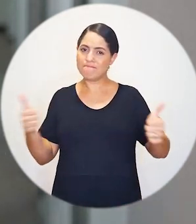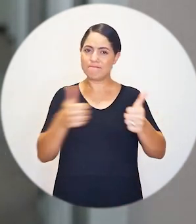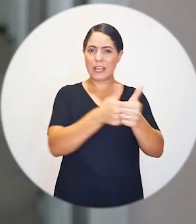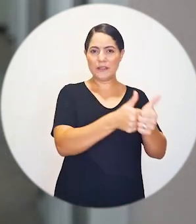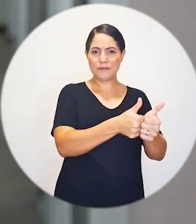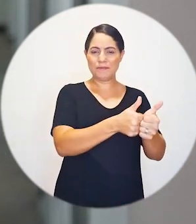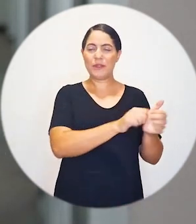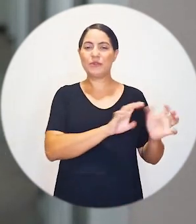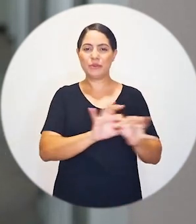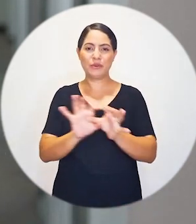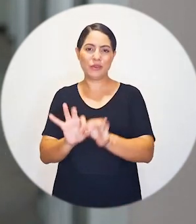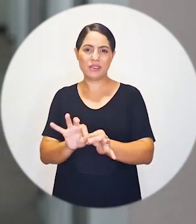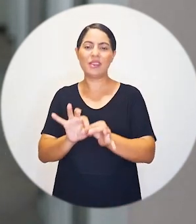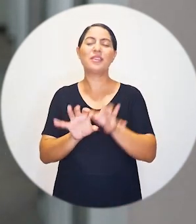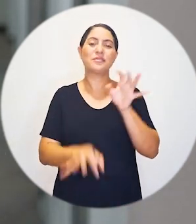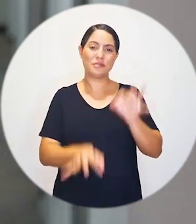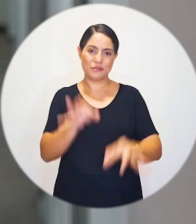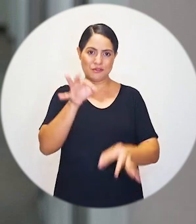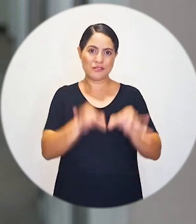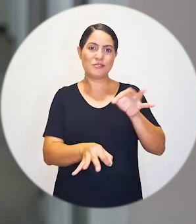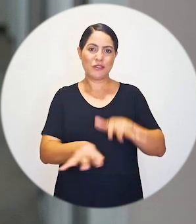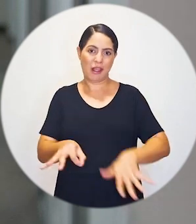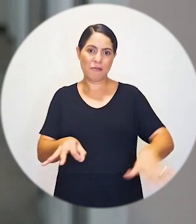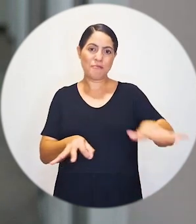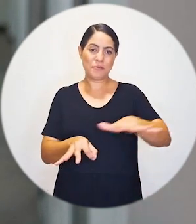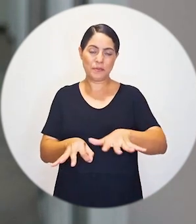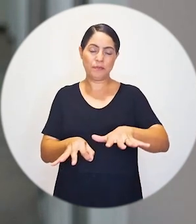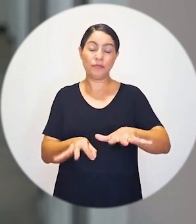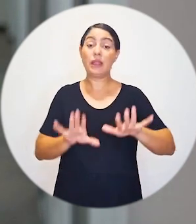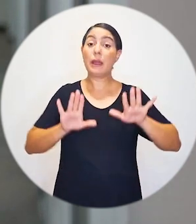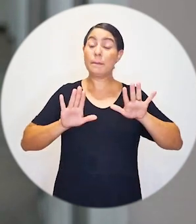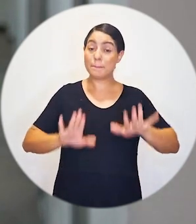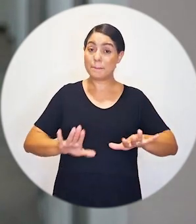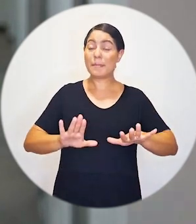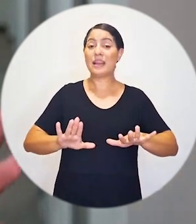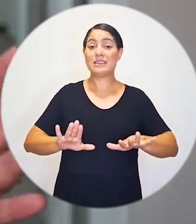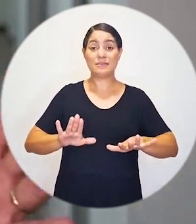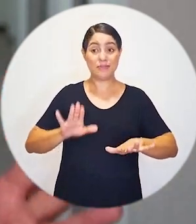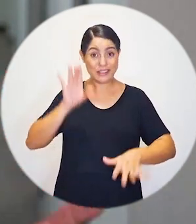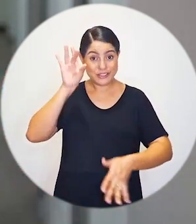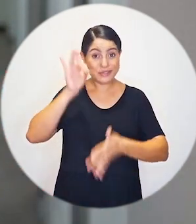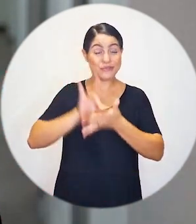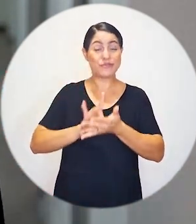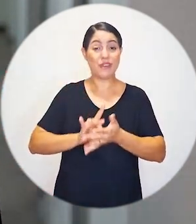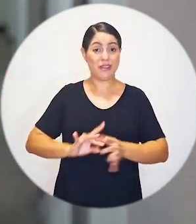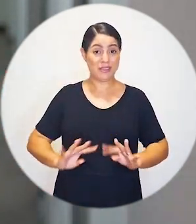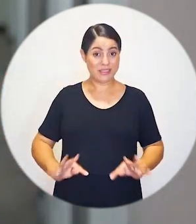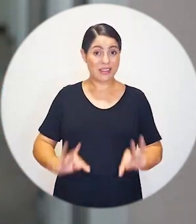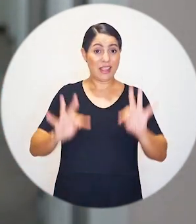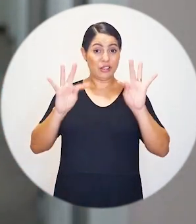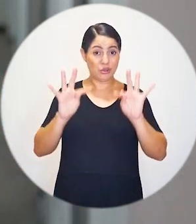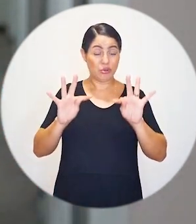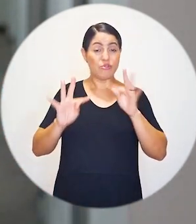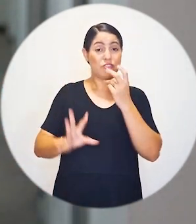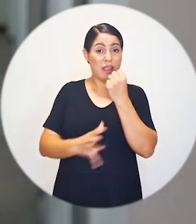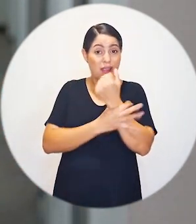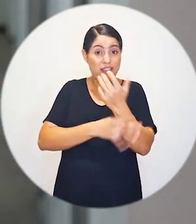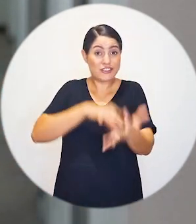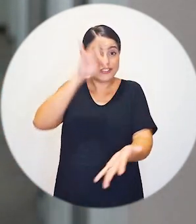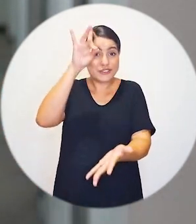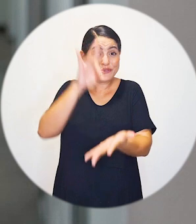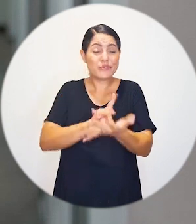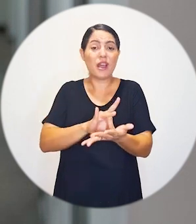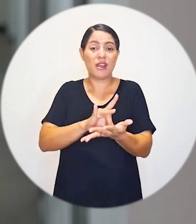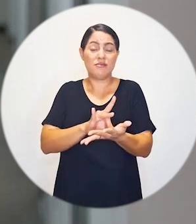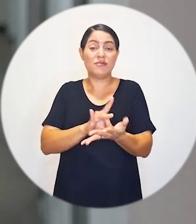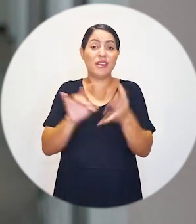da advocacia e do jurisdicionado. Porém, para garantir que a tecnologia venha para aproximar e jamais